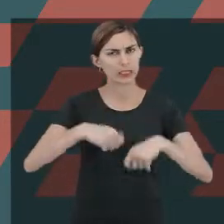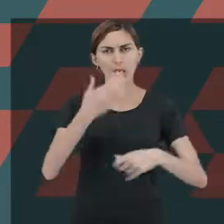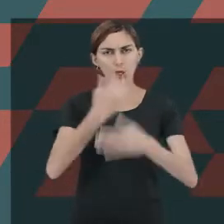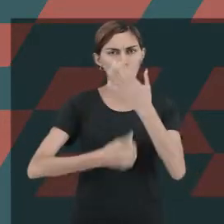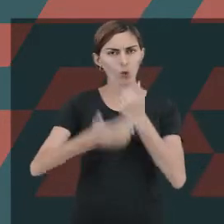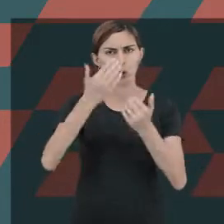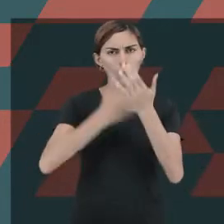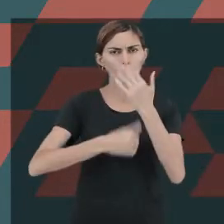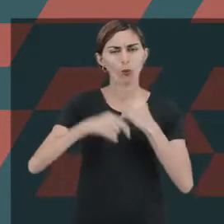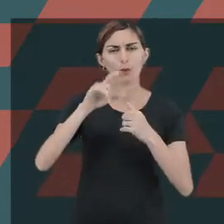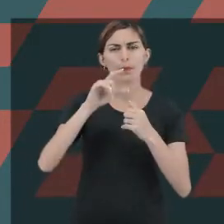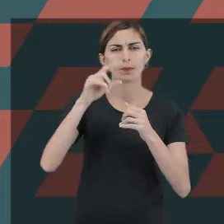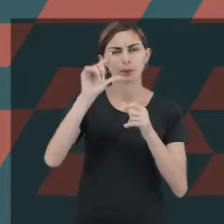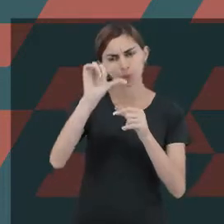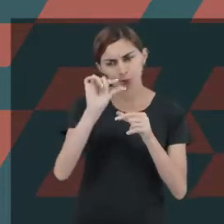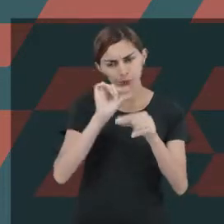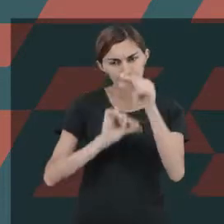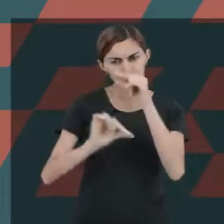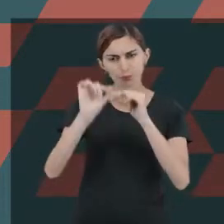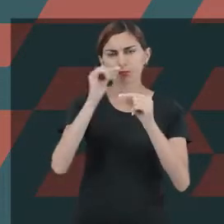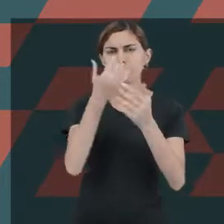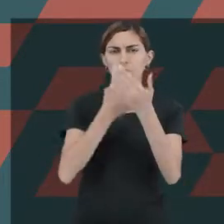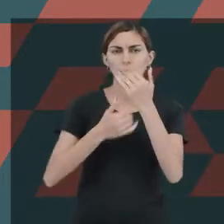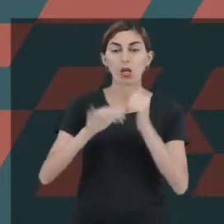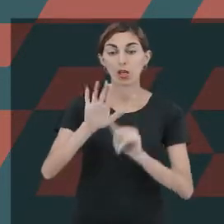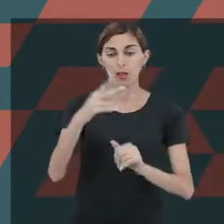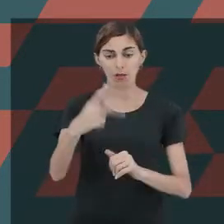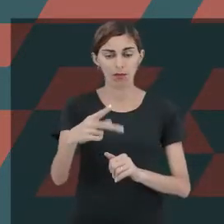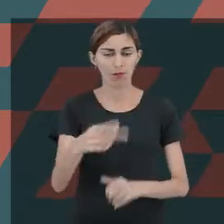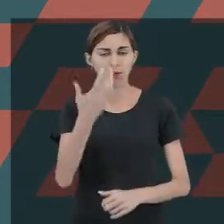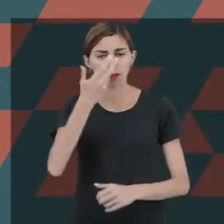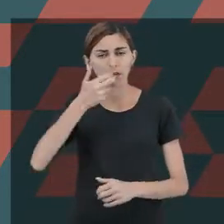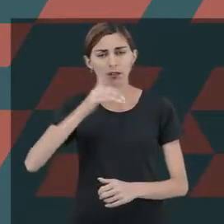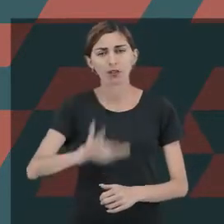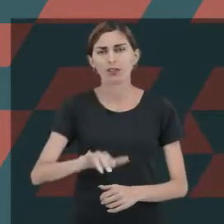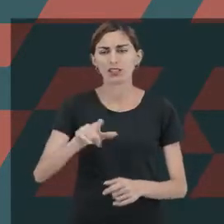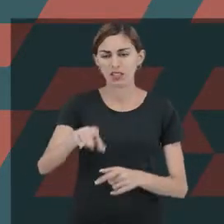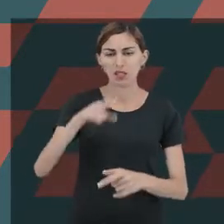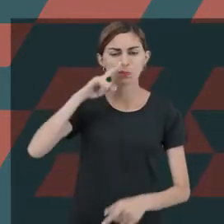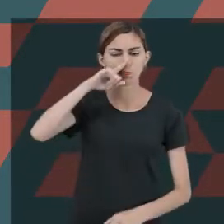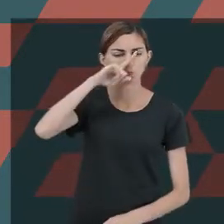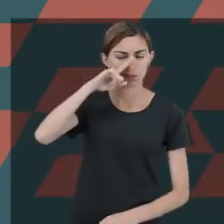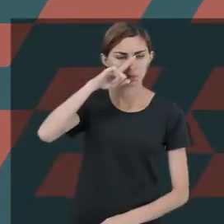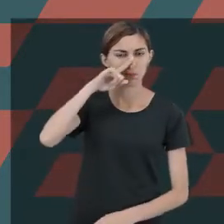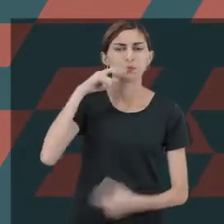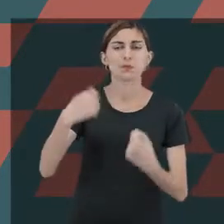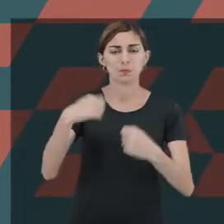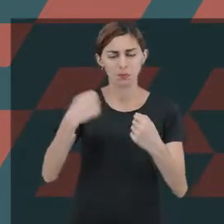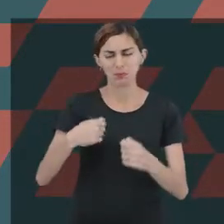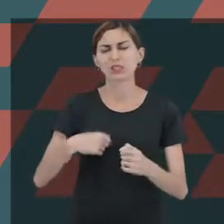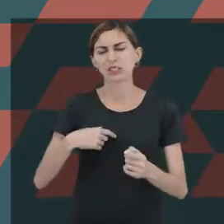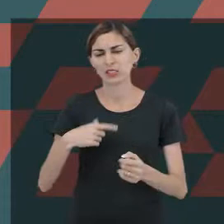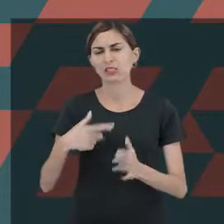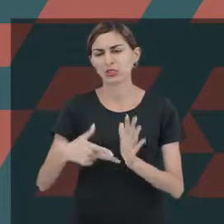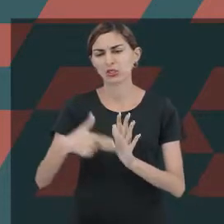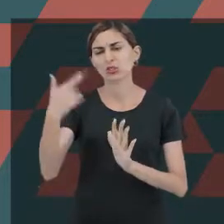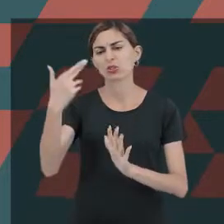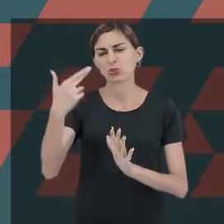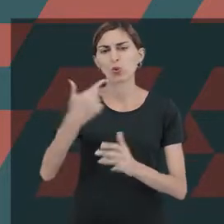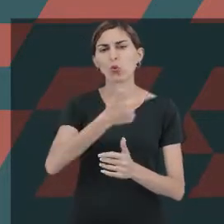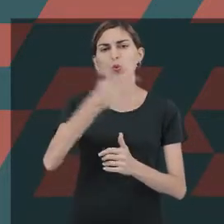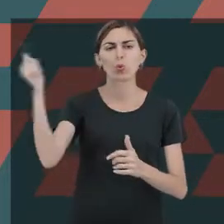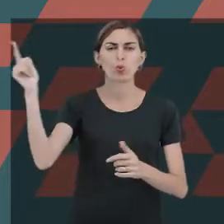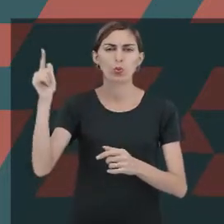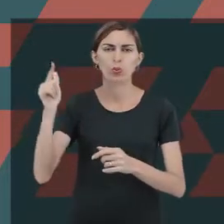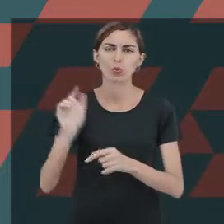por via oral. Ele tem uma alimentação mista, ou seja, ele tem uma via alternativa, mas ele tem condições de comer pela boca numa quantidade menor, e aquela criança